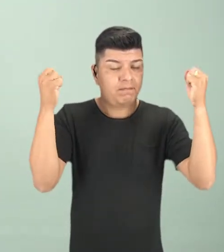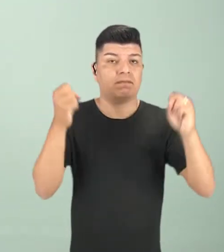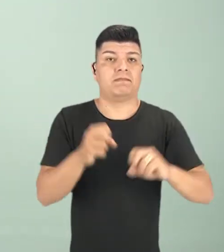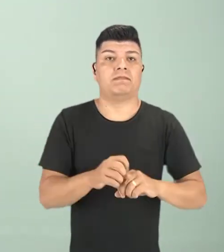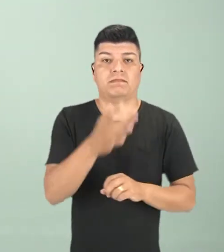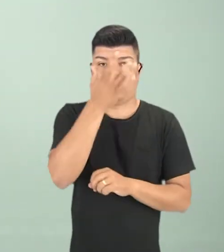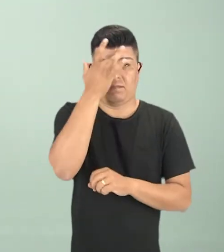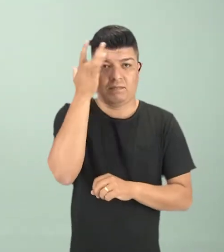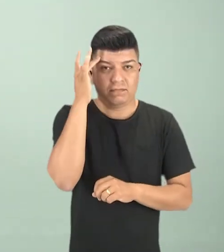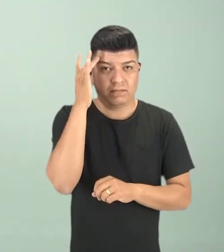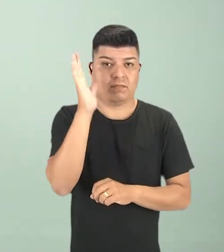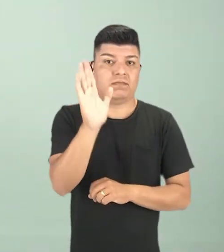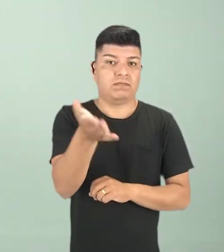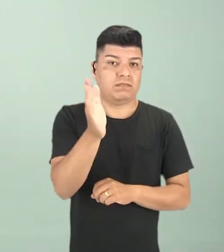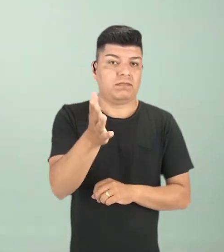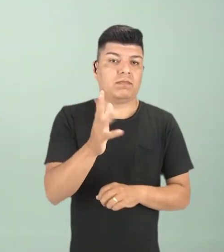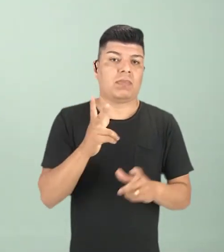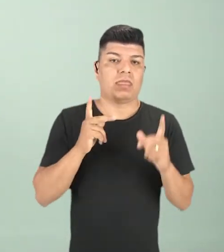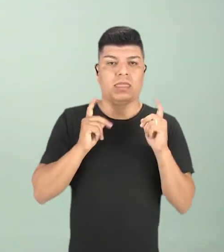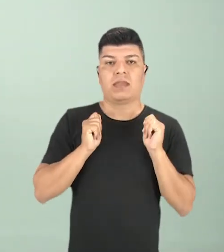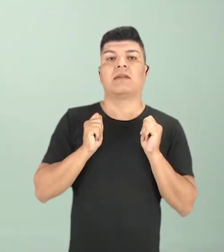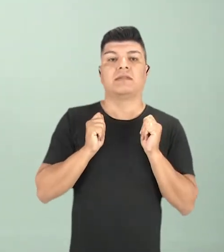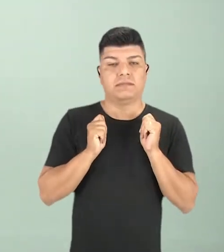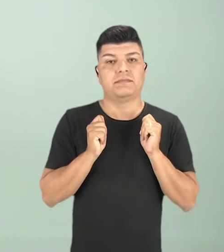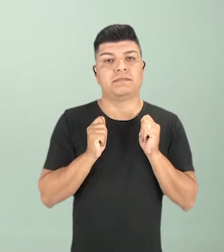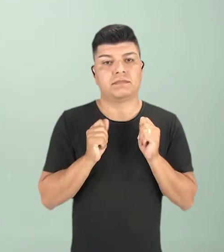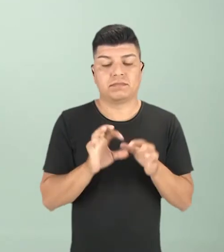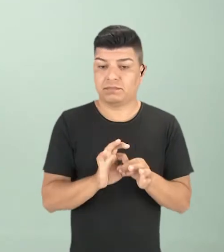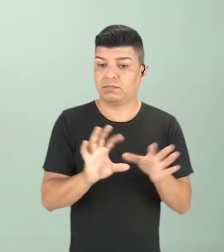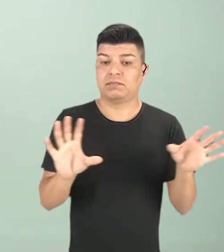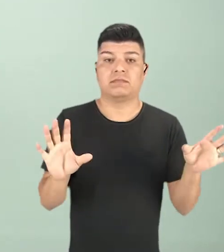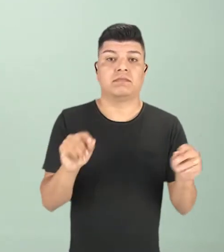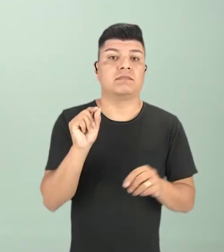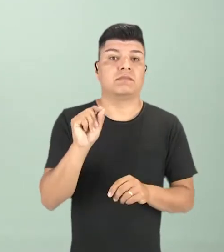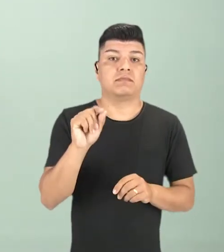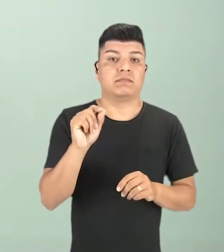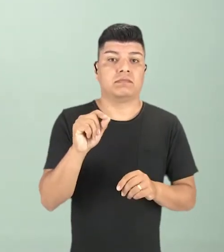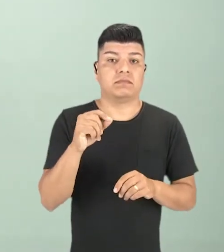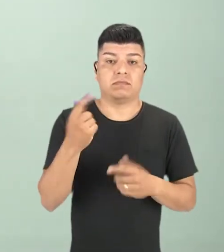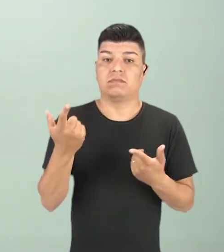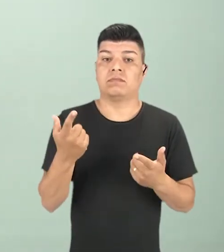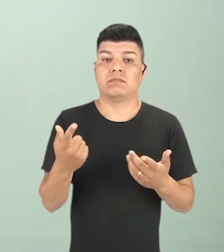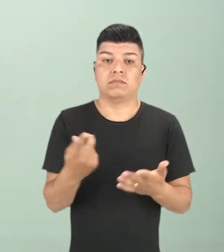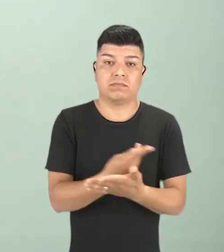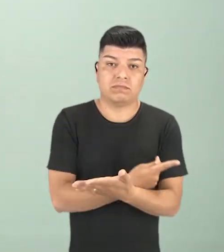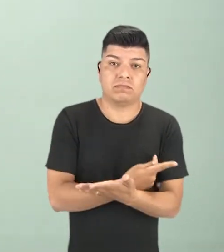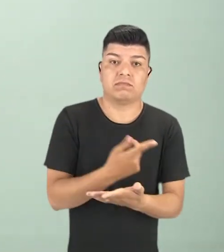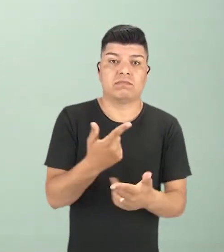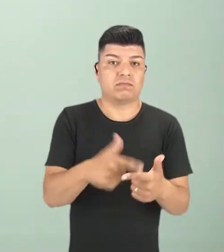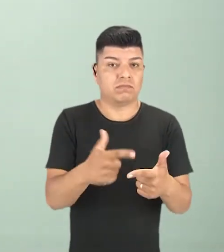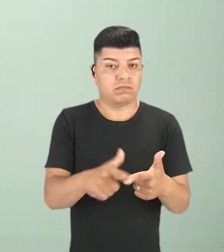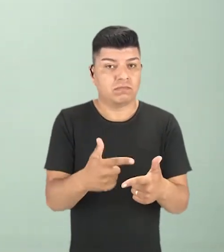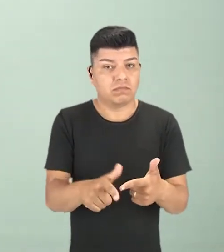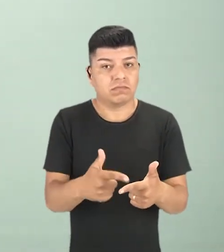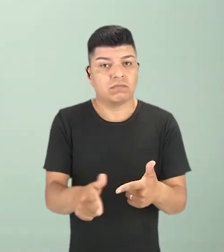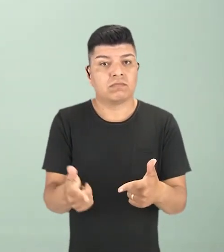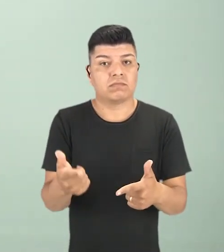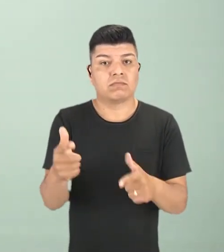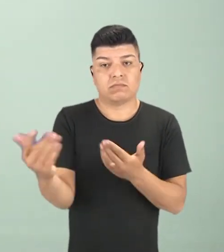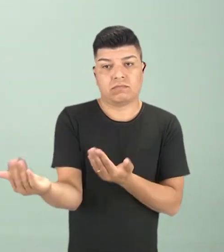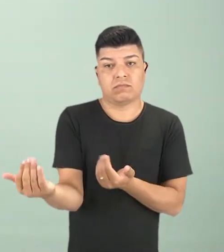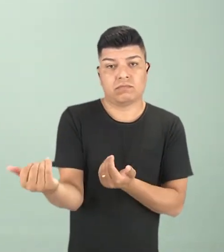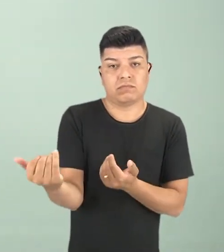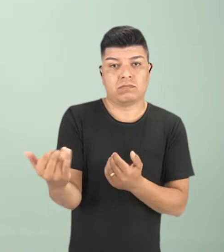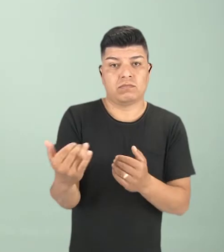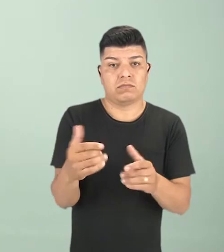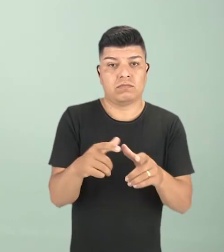quando a pessoa que já é sedentária abre mão disso, a tendência é desenvolver para problemas como a gente já vê hoje aí dentro dos jovens, que é o